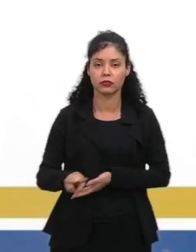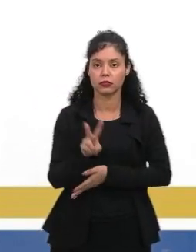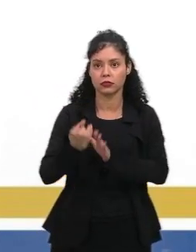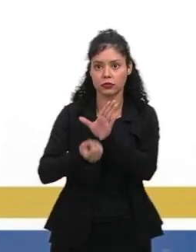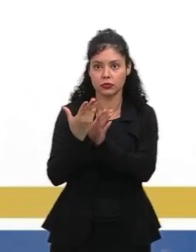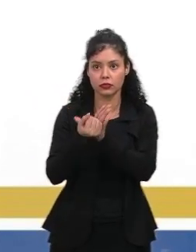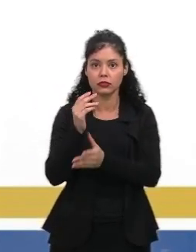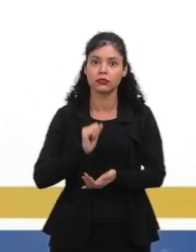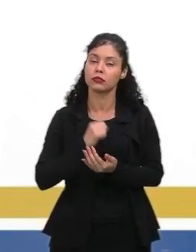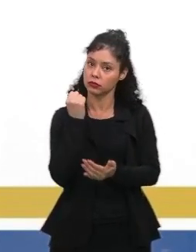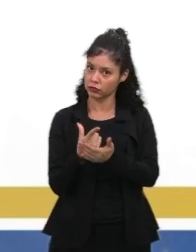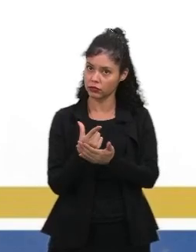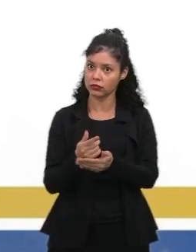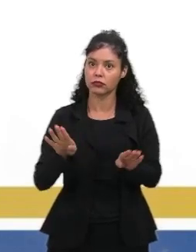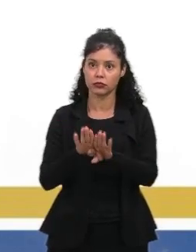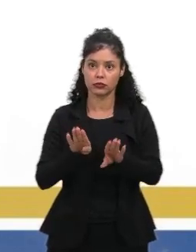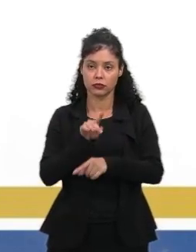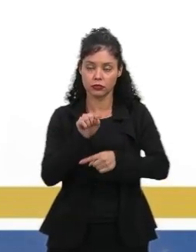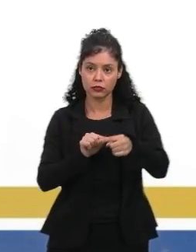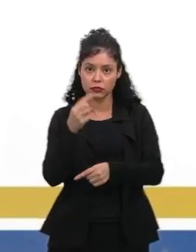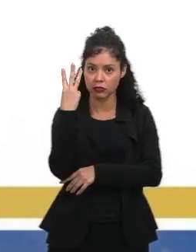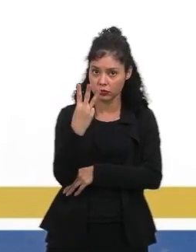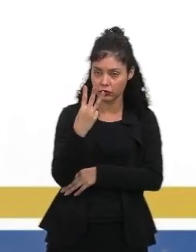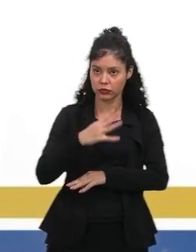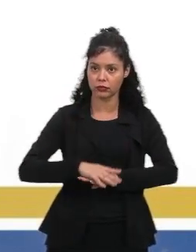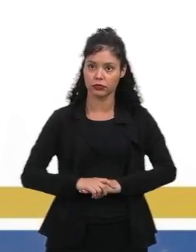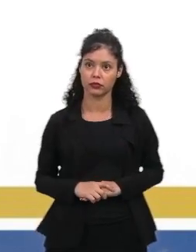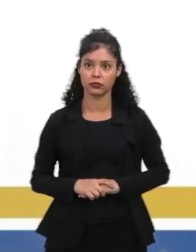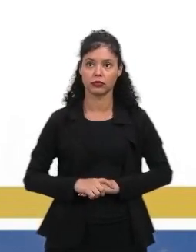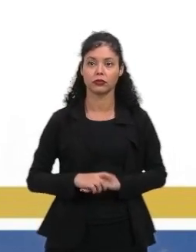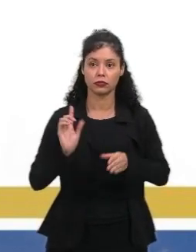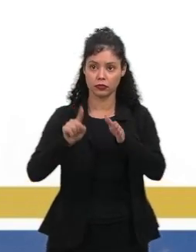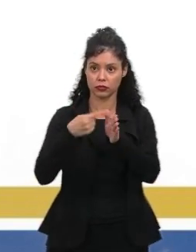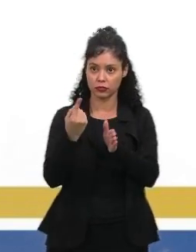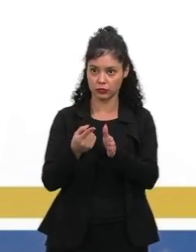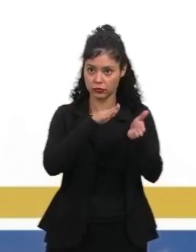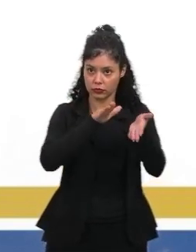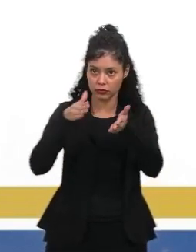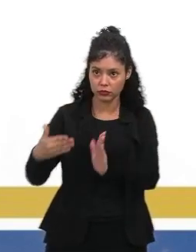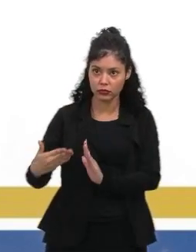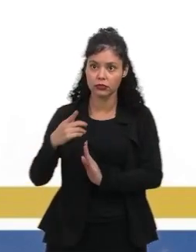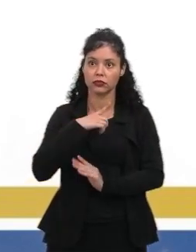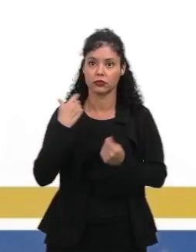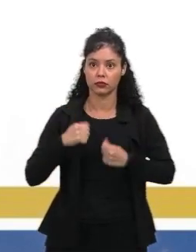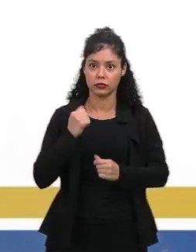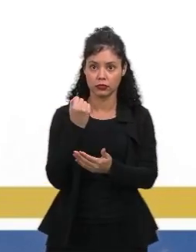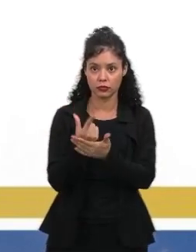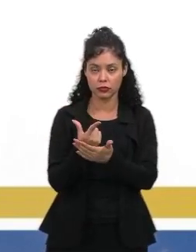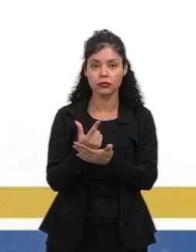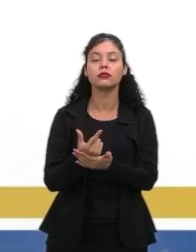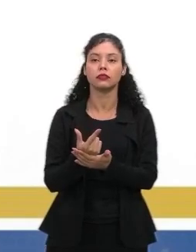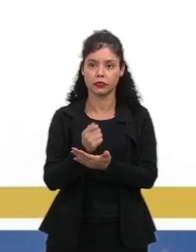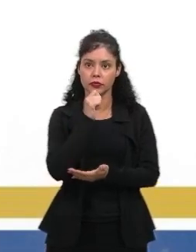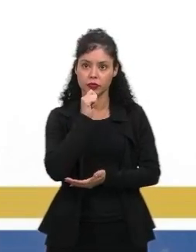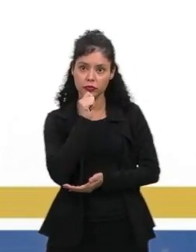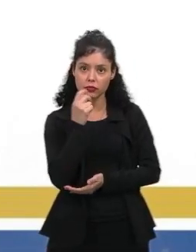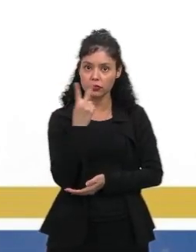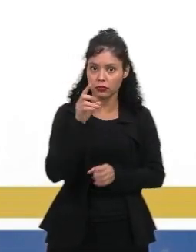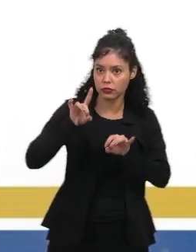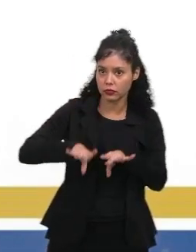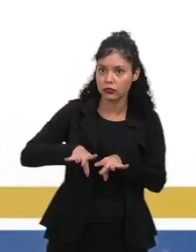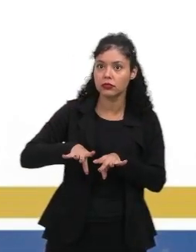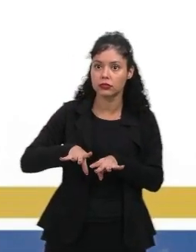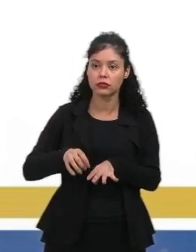produto à vista e divide esse valor por 3. A primeira parcela deve ser paga no ato da compra e as duas